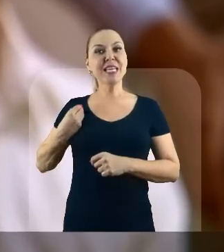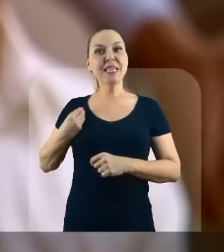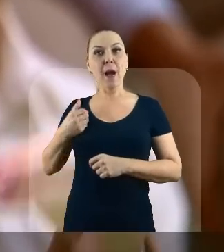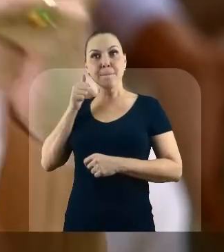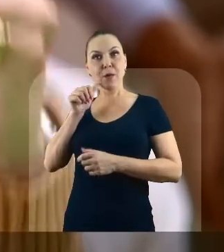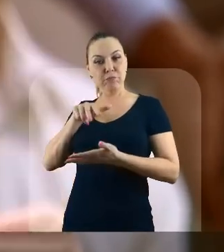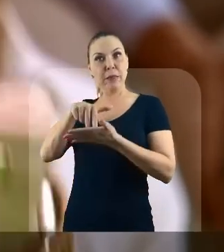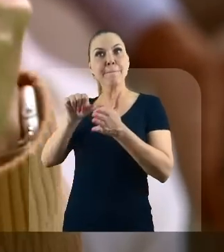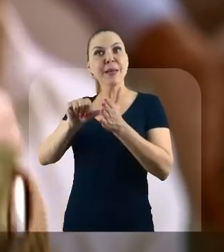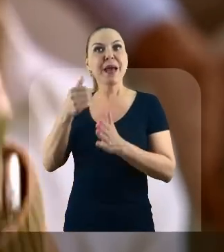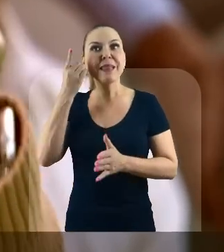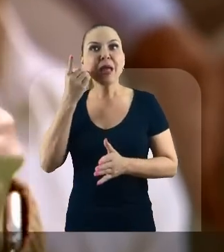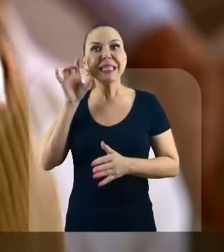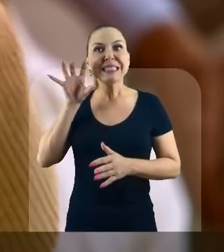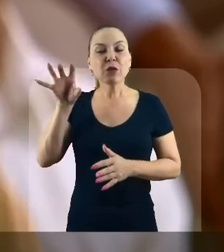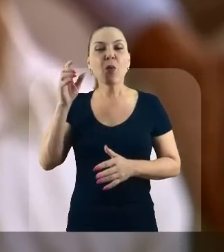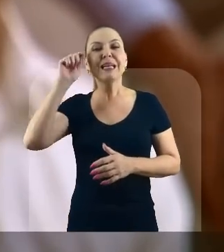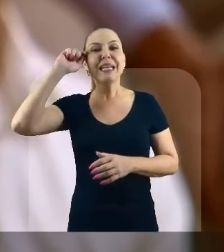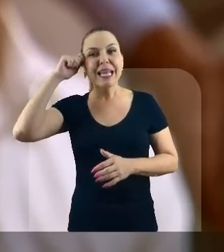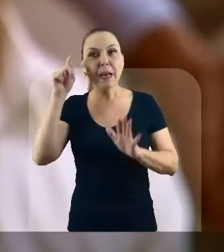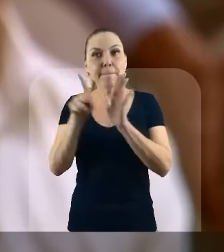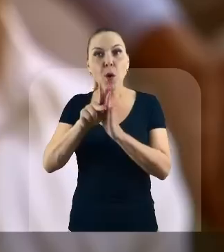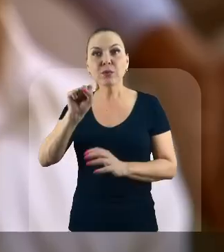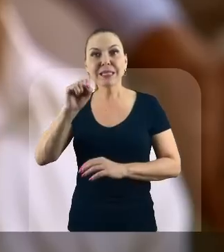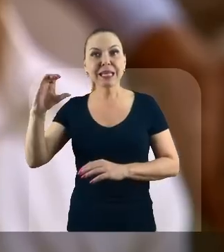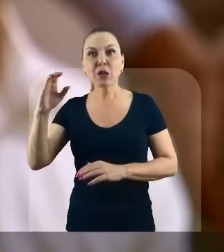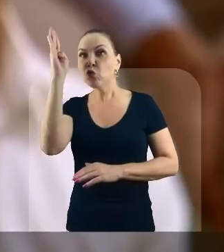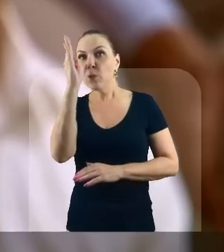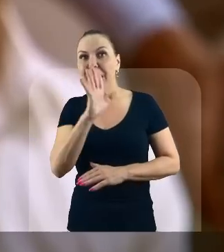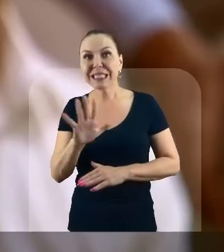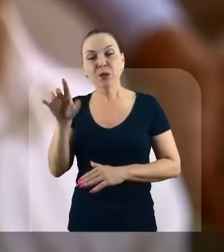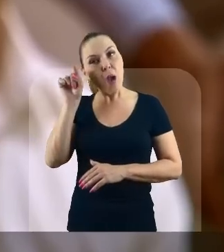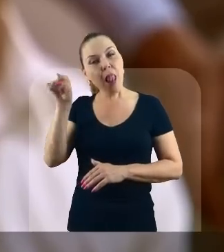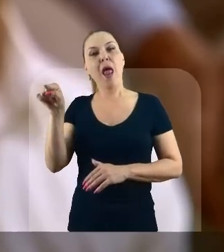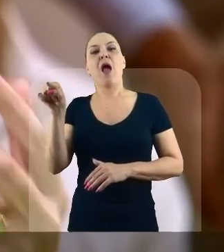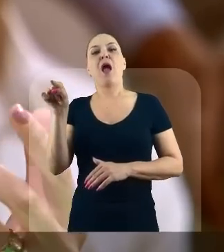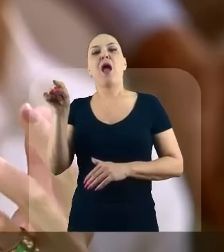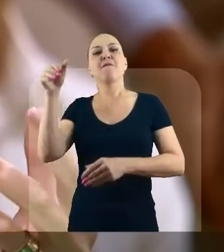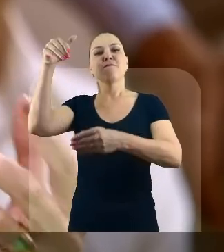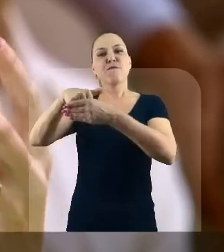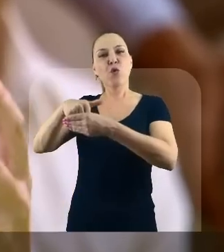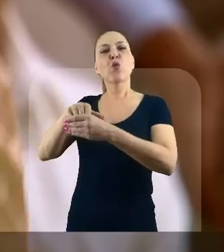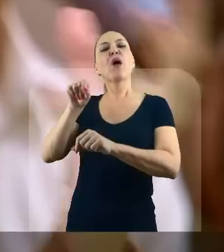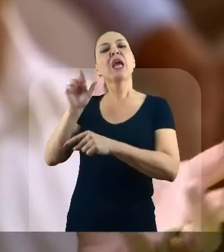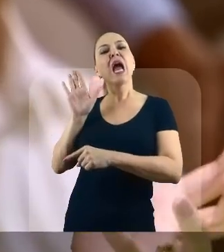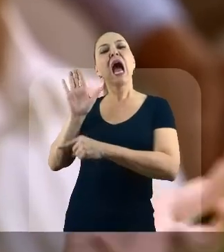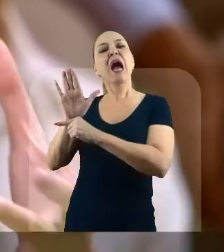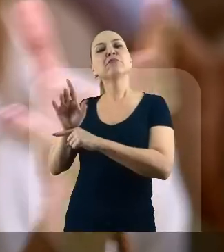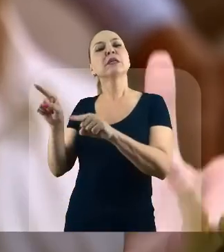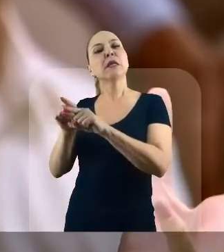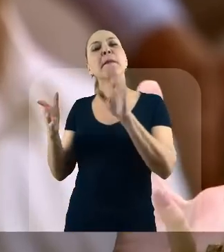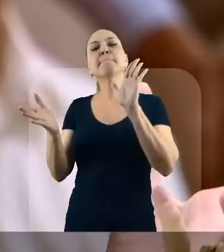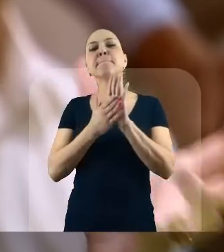Antonieta de Barros, que foi nossa primeira deputada estadual negra do Brasil, ela foi eleita pela ajuda